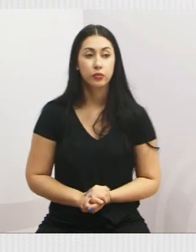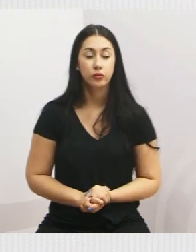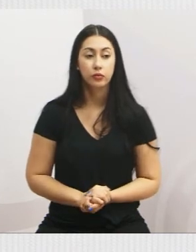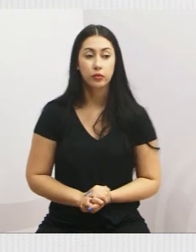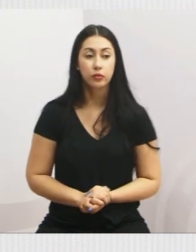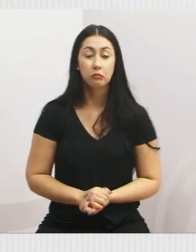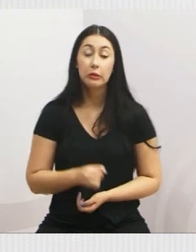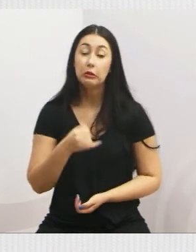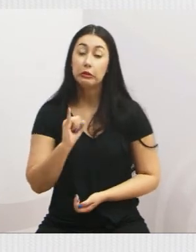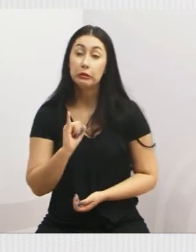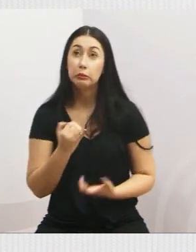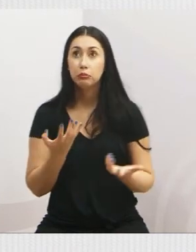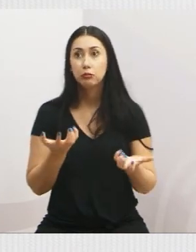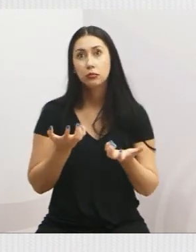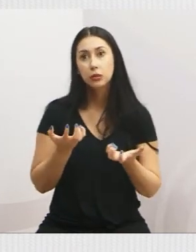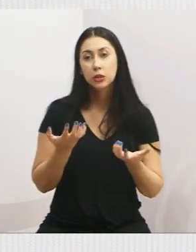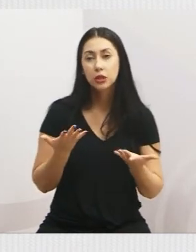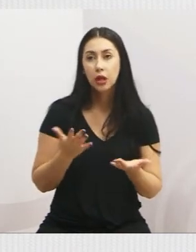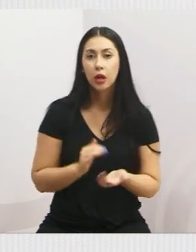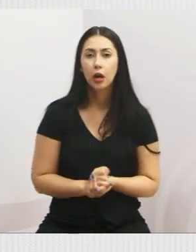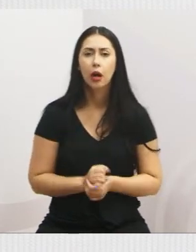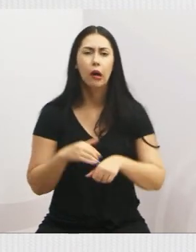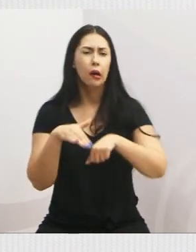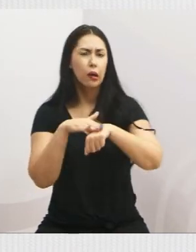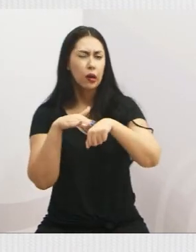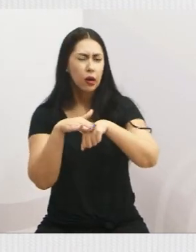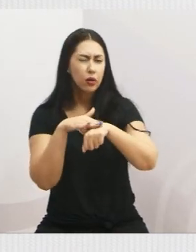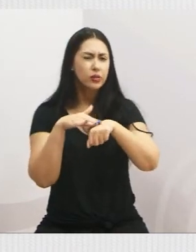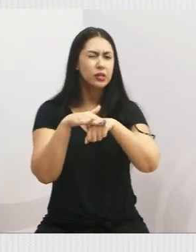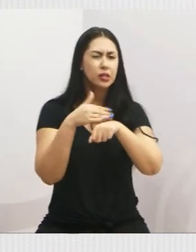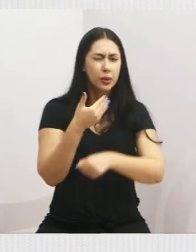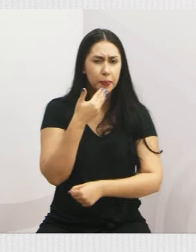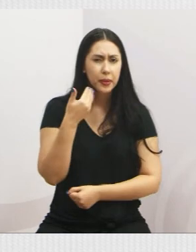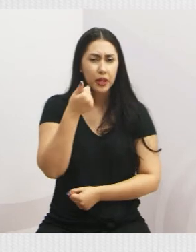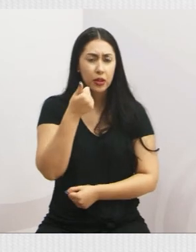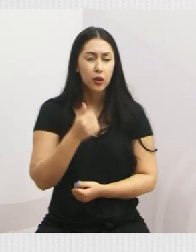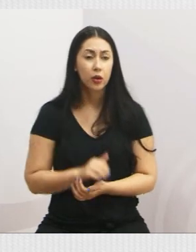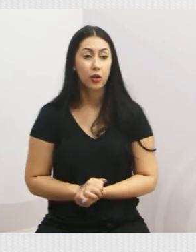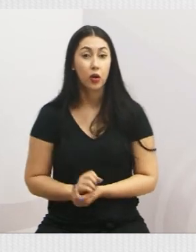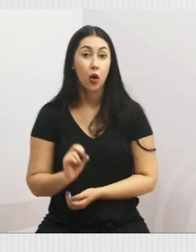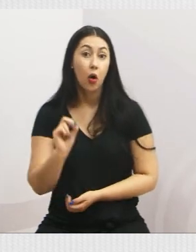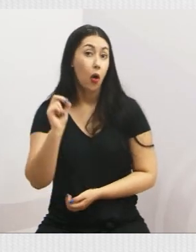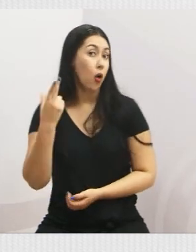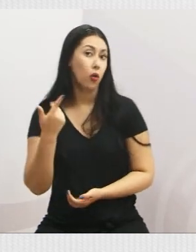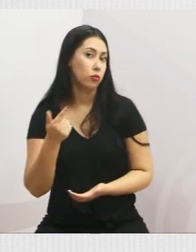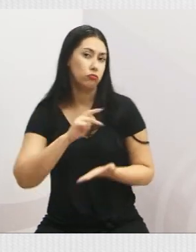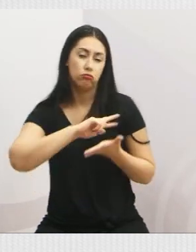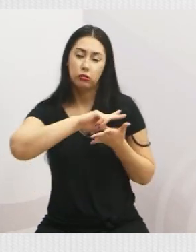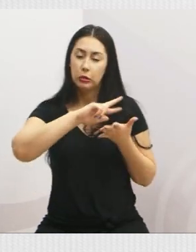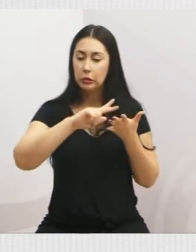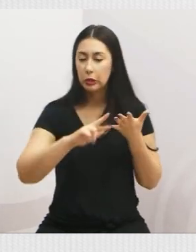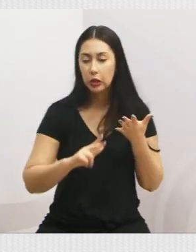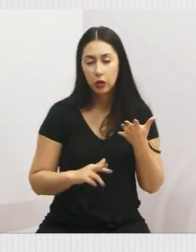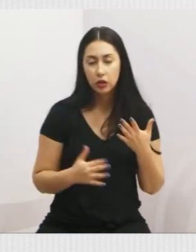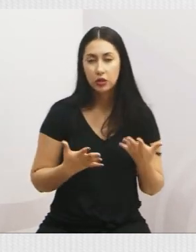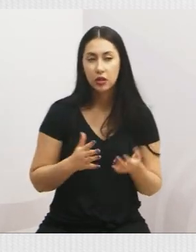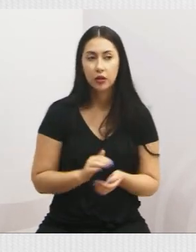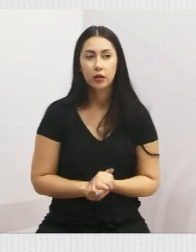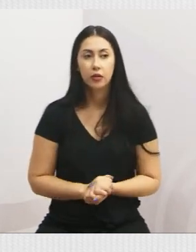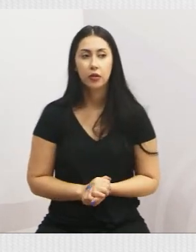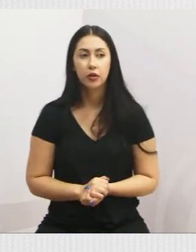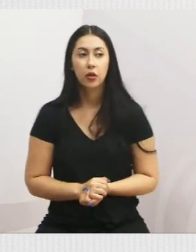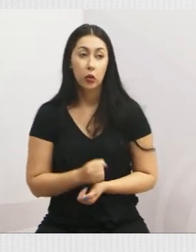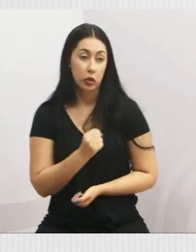caso alguém queira discutir um pouco mais sobre esses assuntos e até mesmo outras demandas. O primeiro telefone